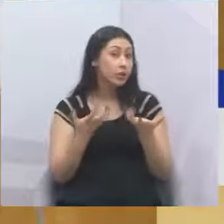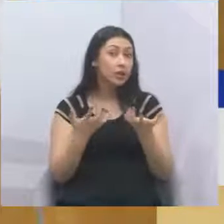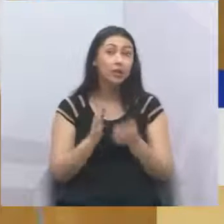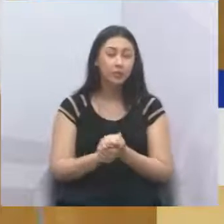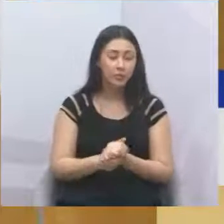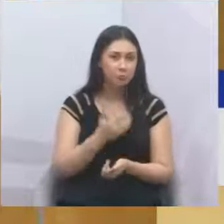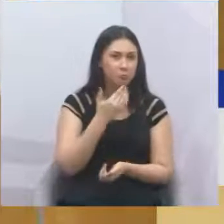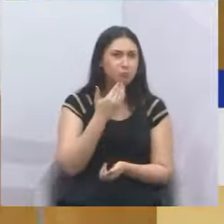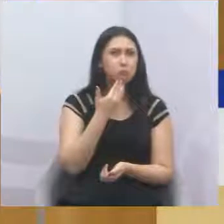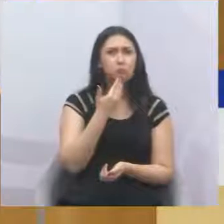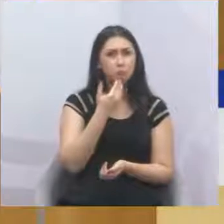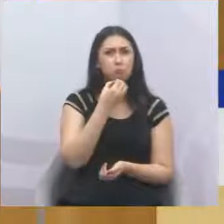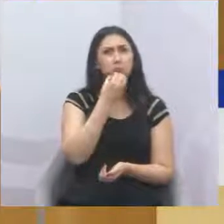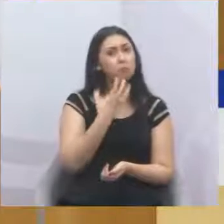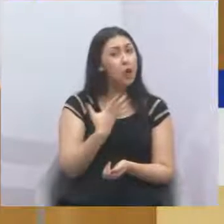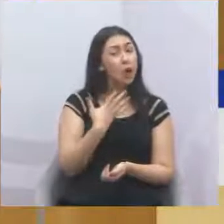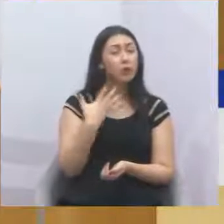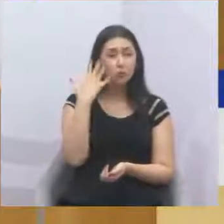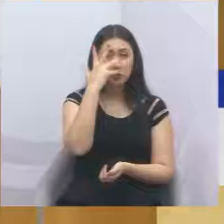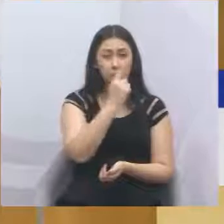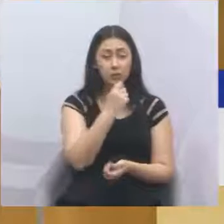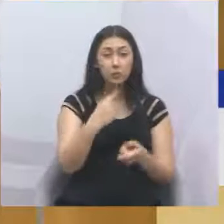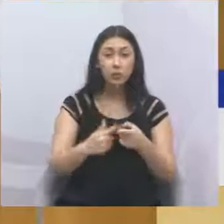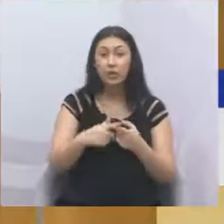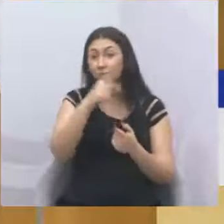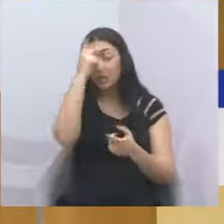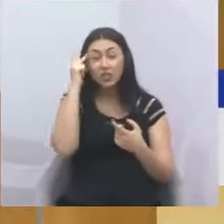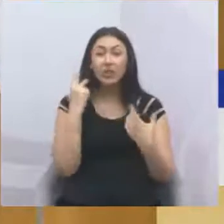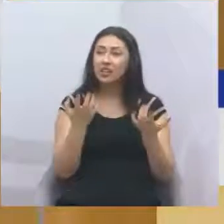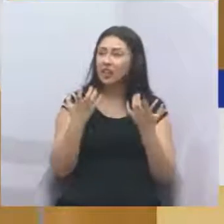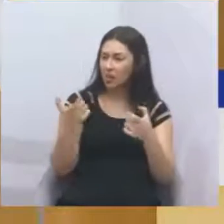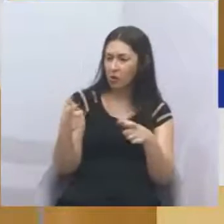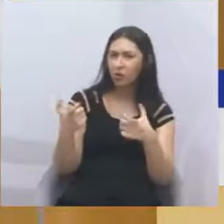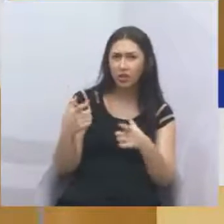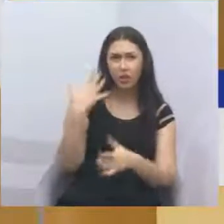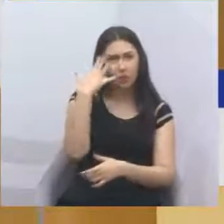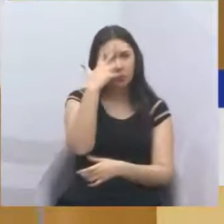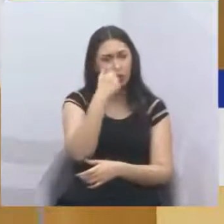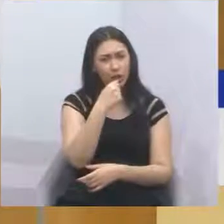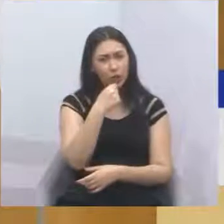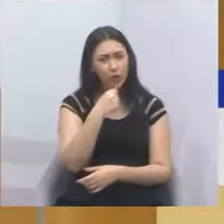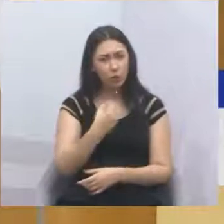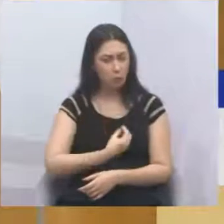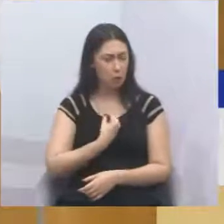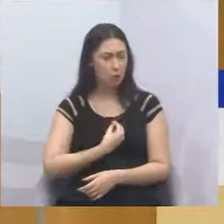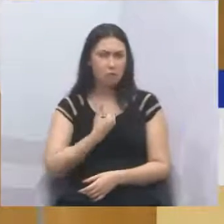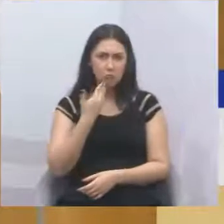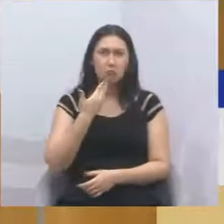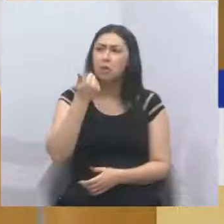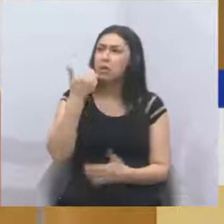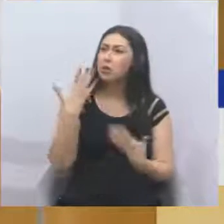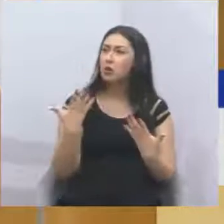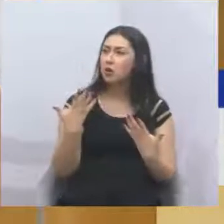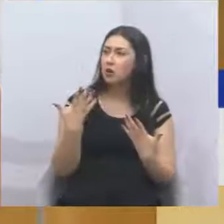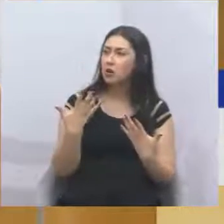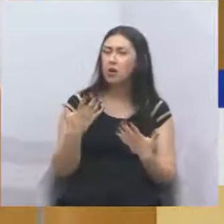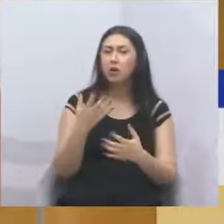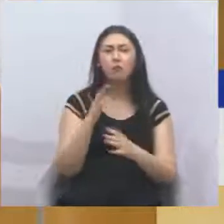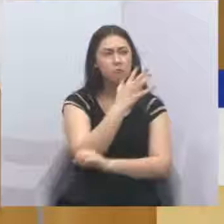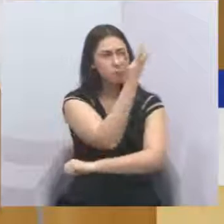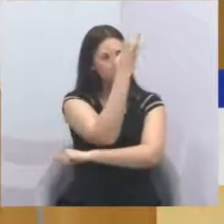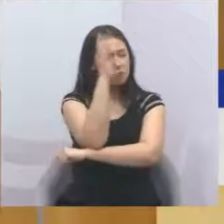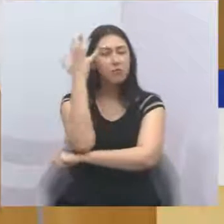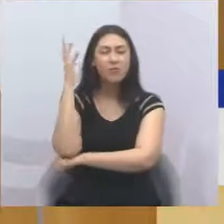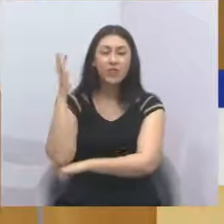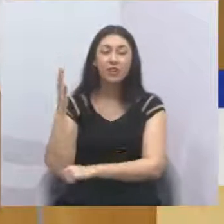um atrativo, porque as pessoas querem morar e morar bem, morar com qualidade de vida, morar com respeito ao meio